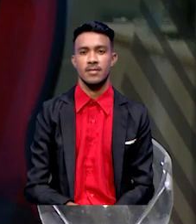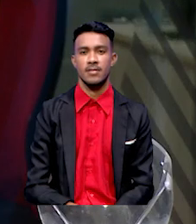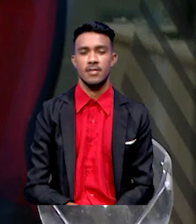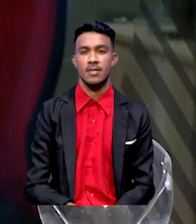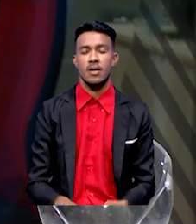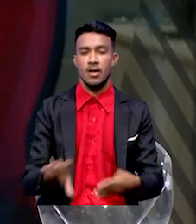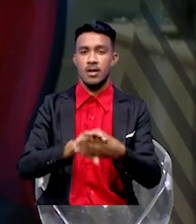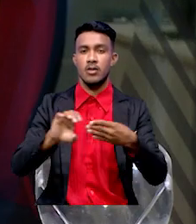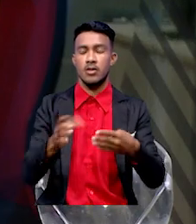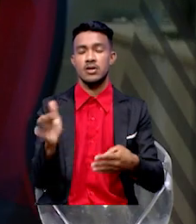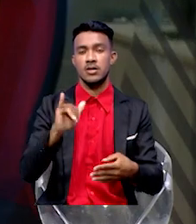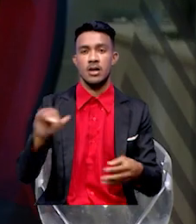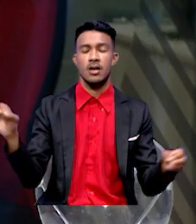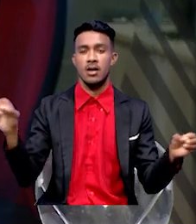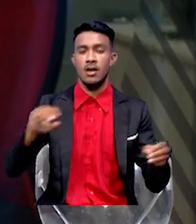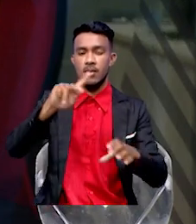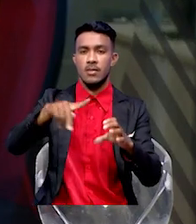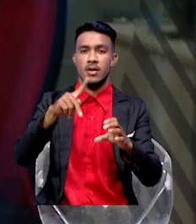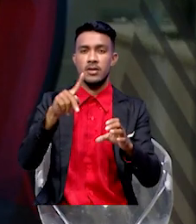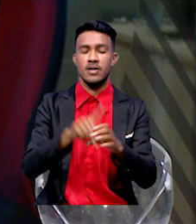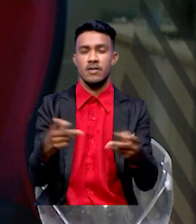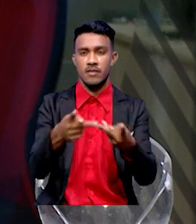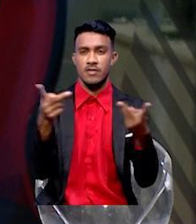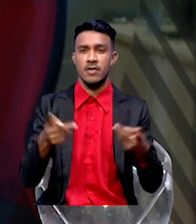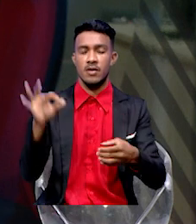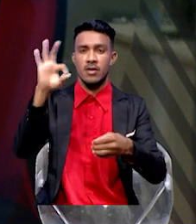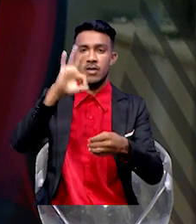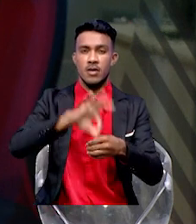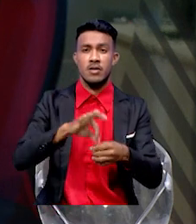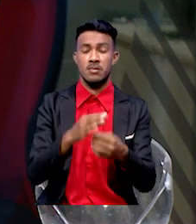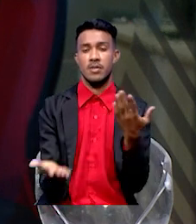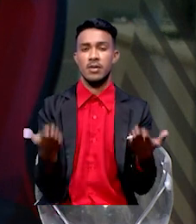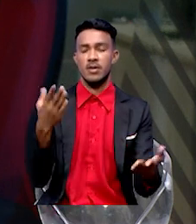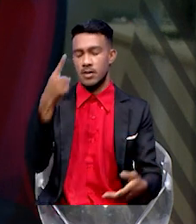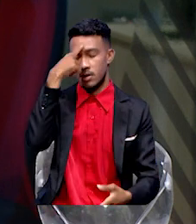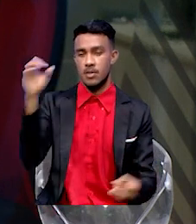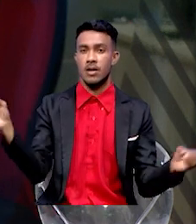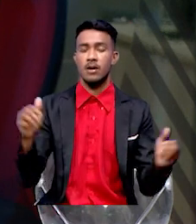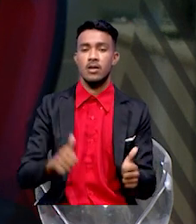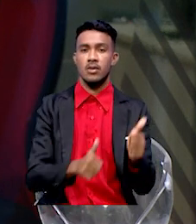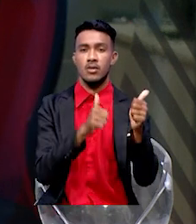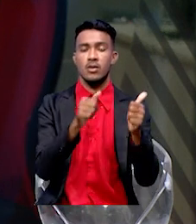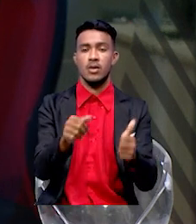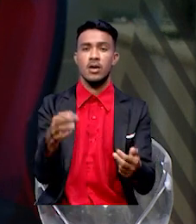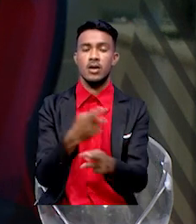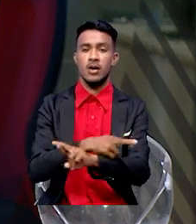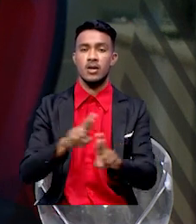Eleitor Cira la consegue vota e centro votação paralelo, também la conclui processo registro.